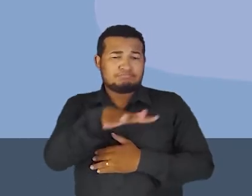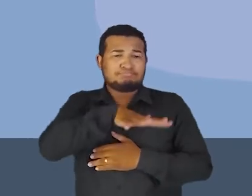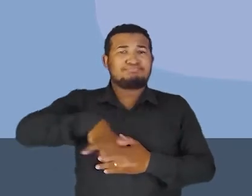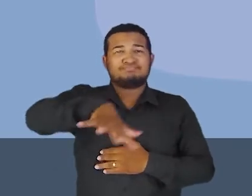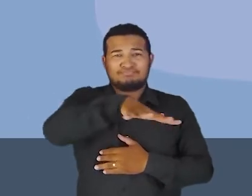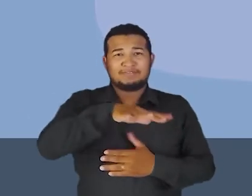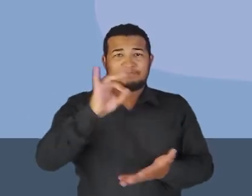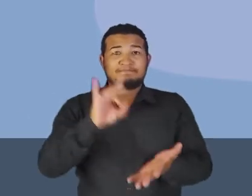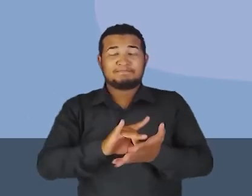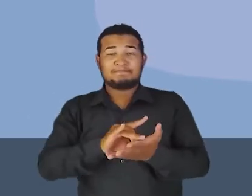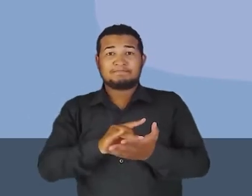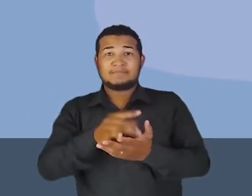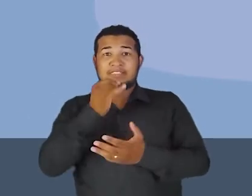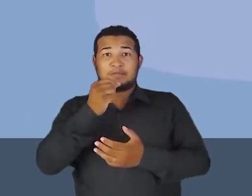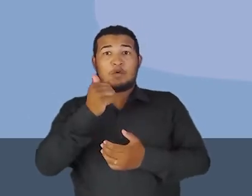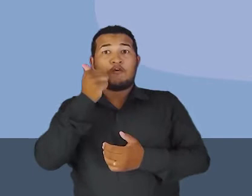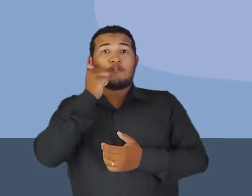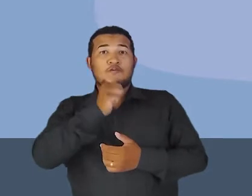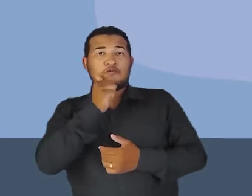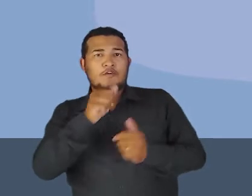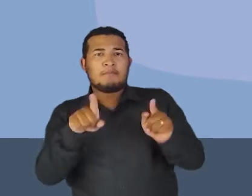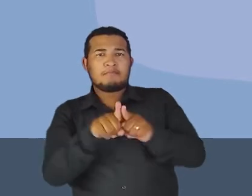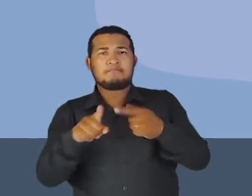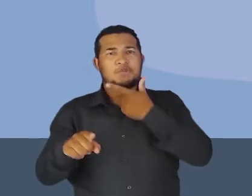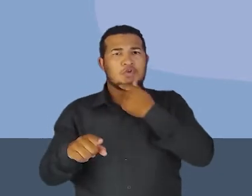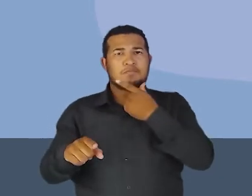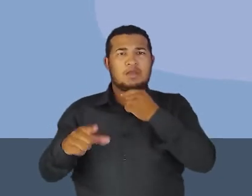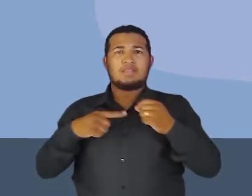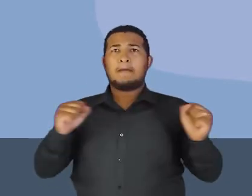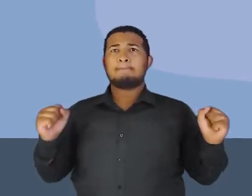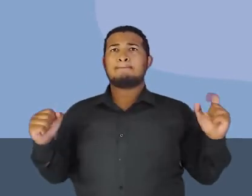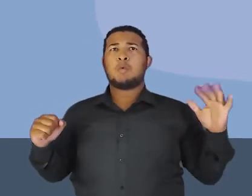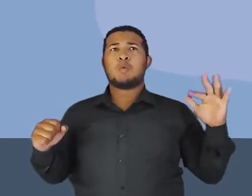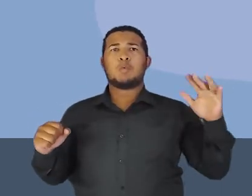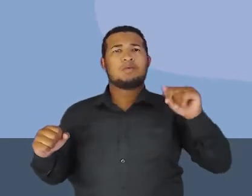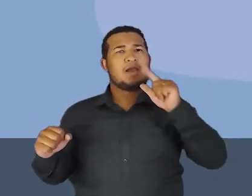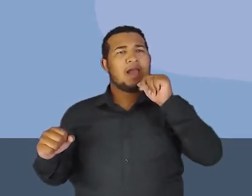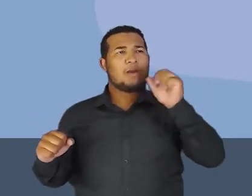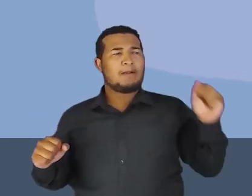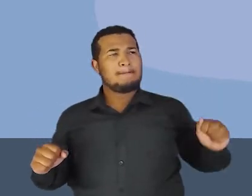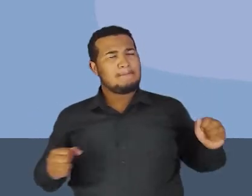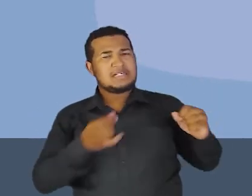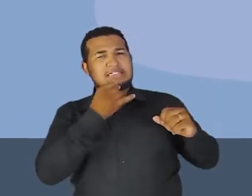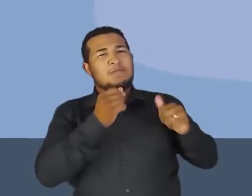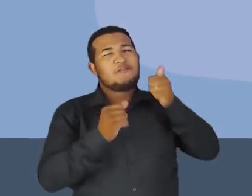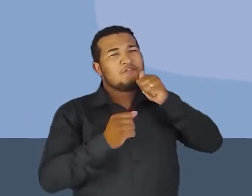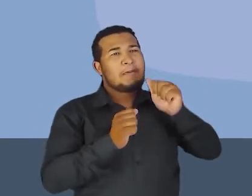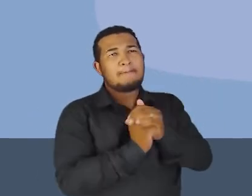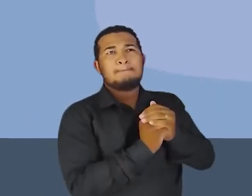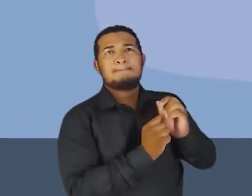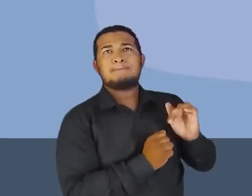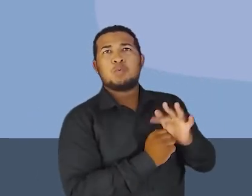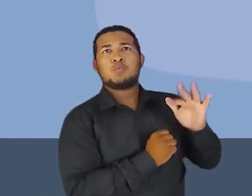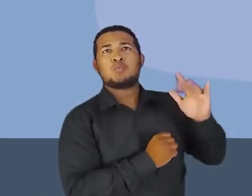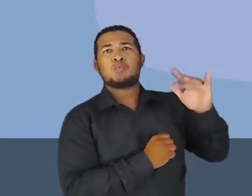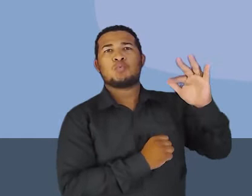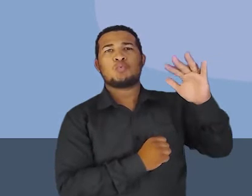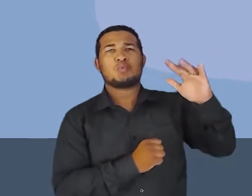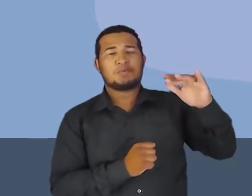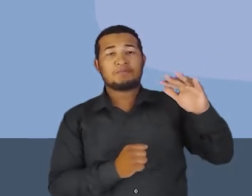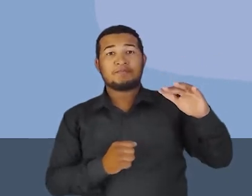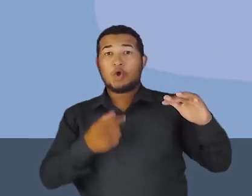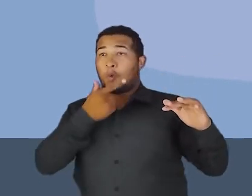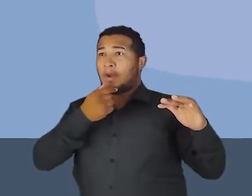slide. As fêmeas e machos lançam um número grande de gametas na água. Esse processo de fecundação é chamado